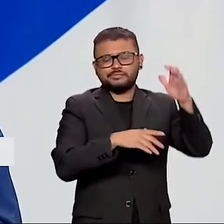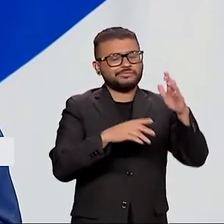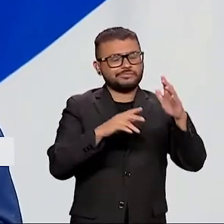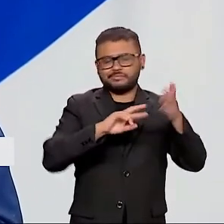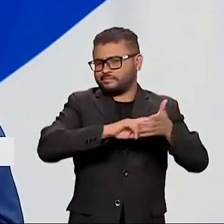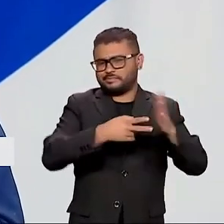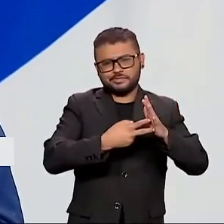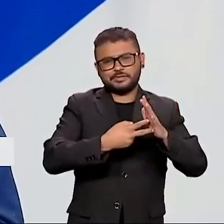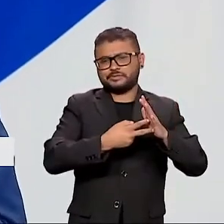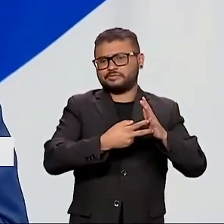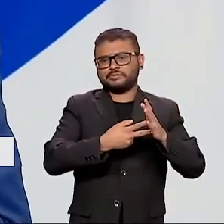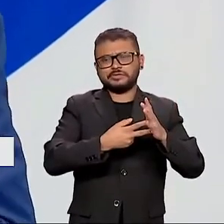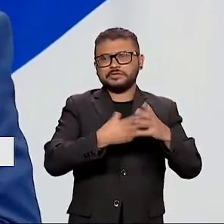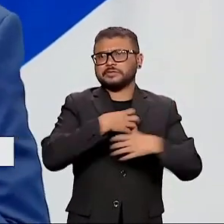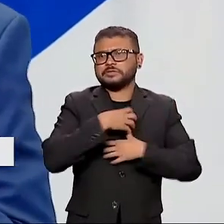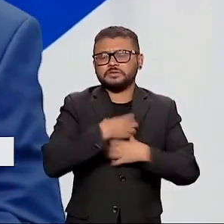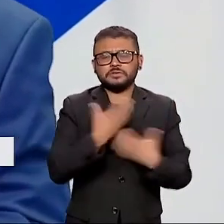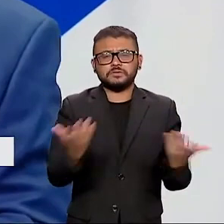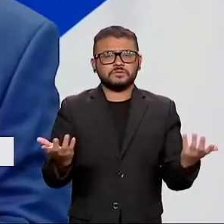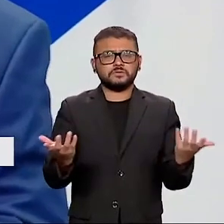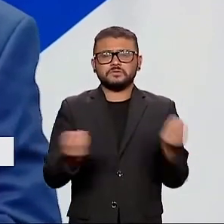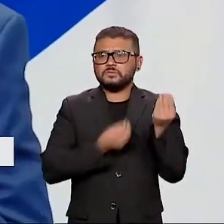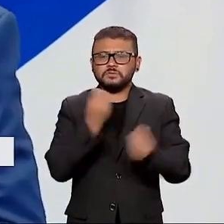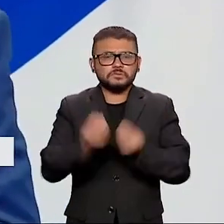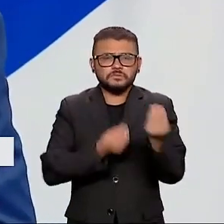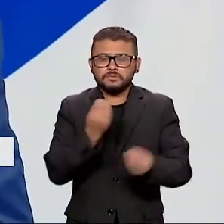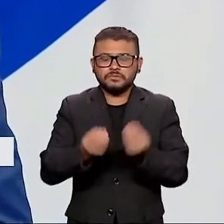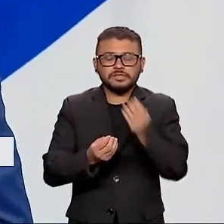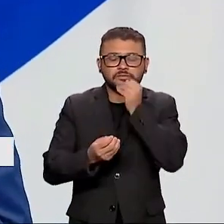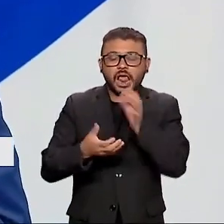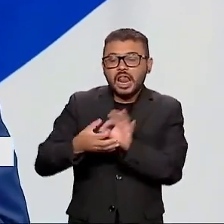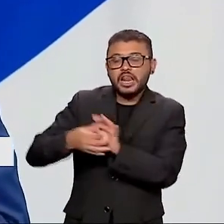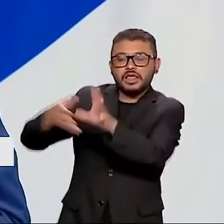sentido. Quanto mais livre for o comércio entre